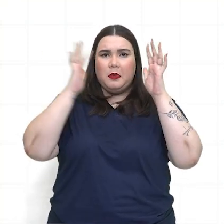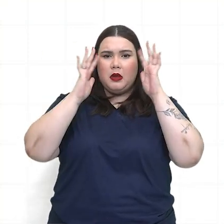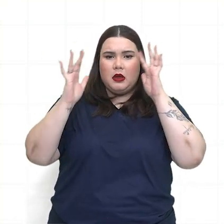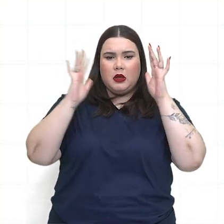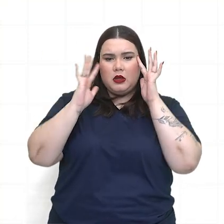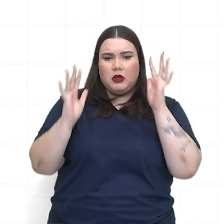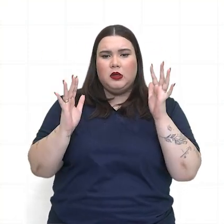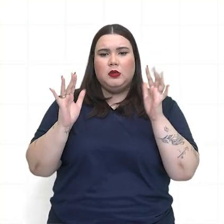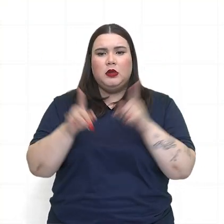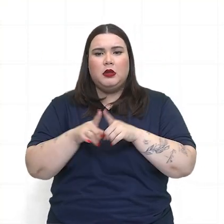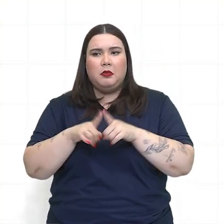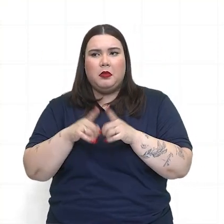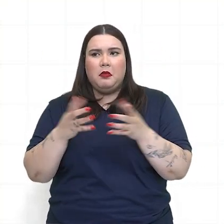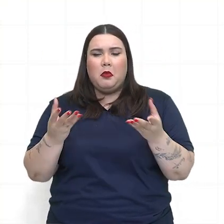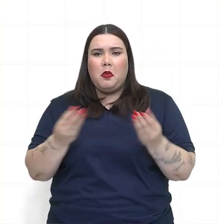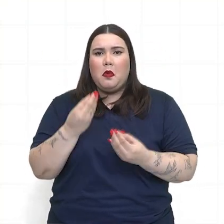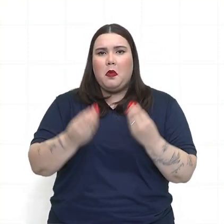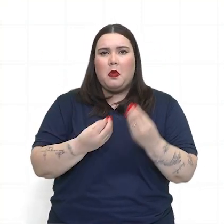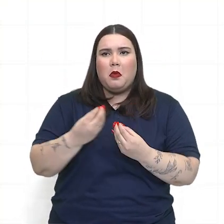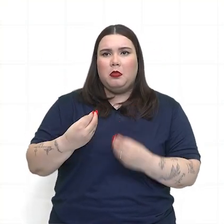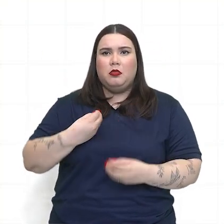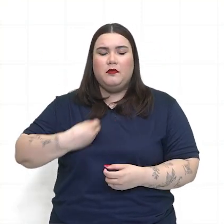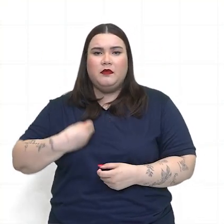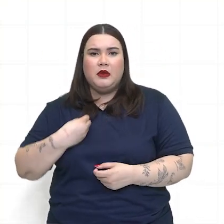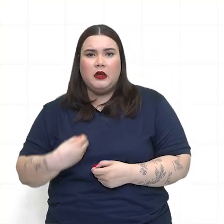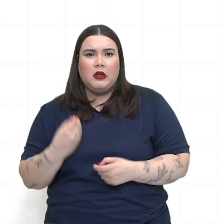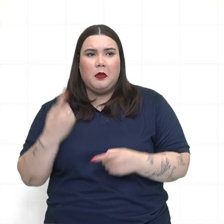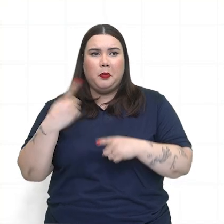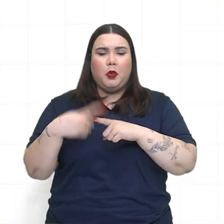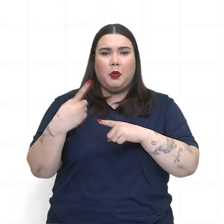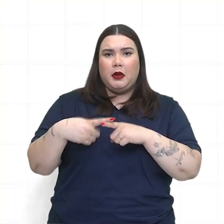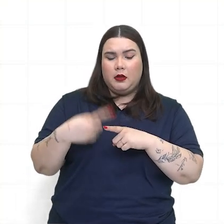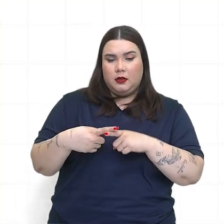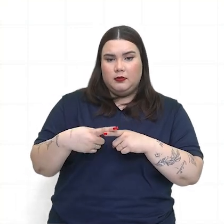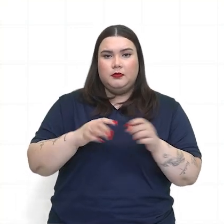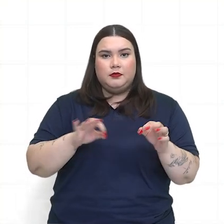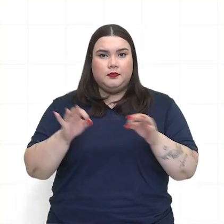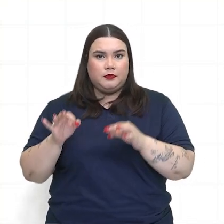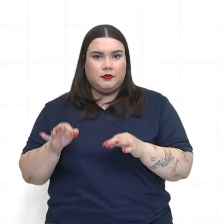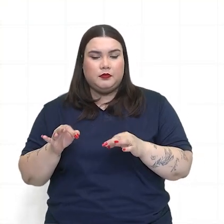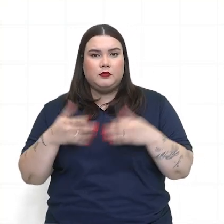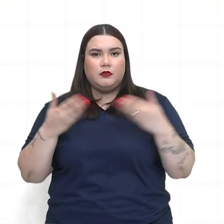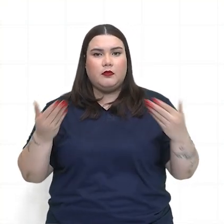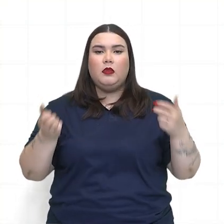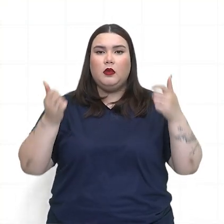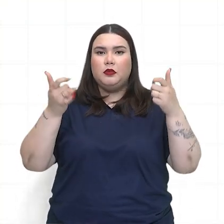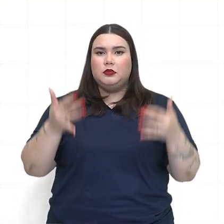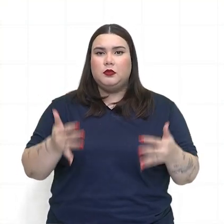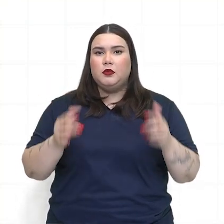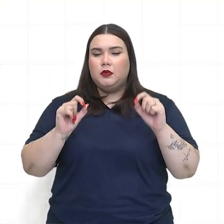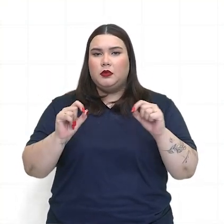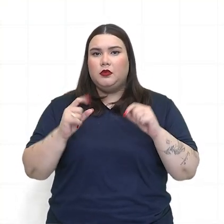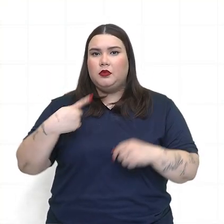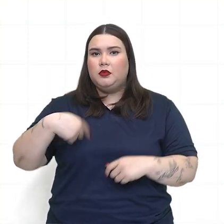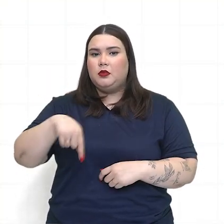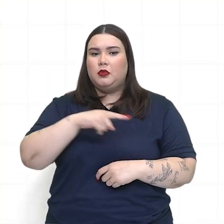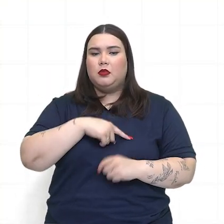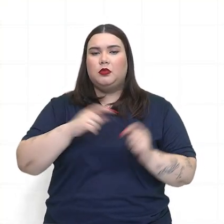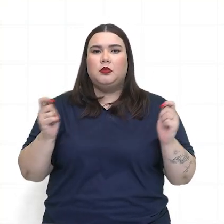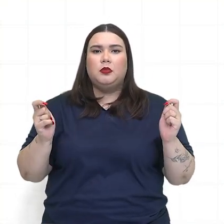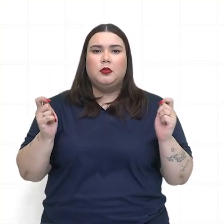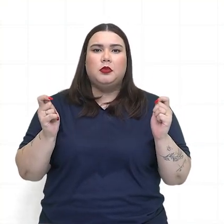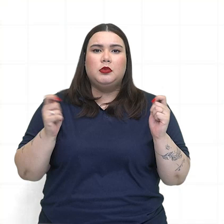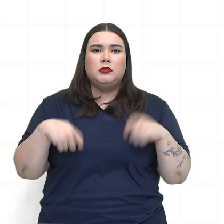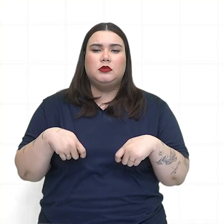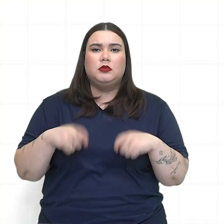pensamentos, motivações. Então, no final das contas, eu diria o seguinte: nós